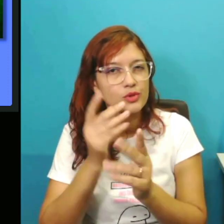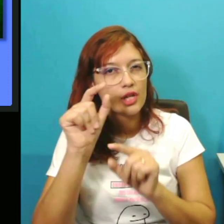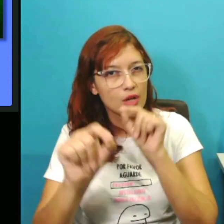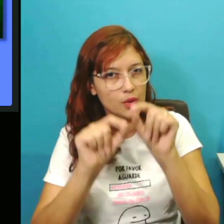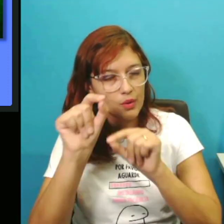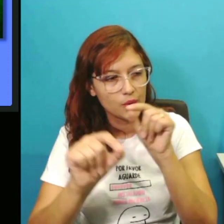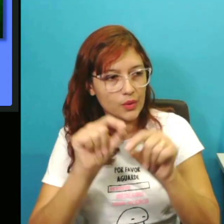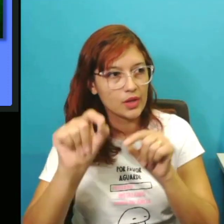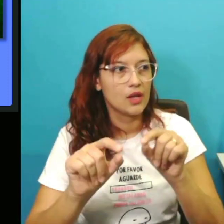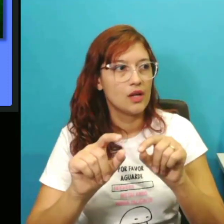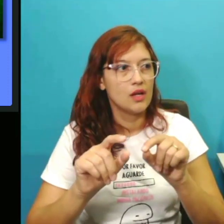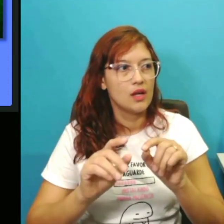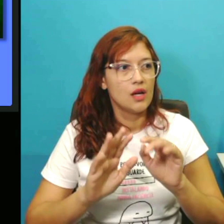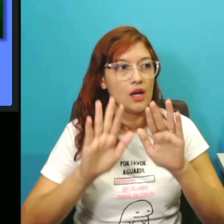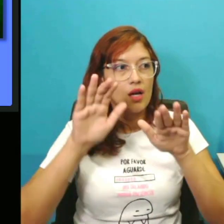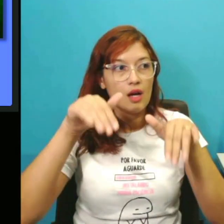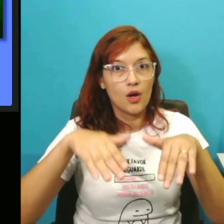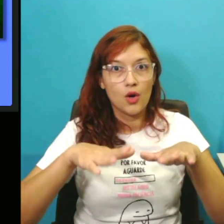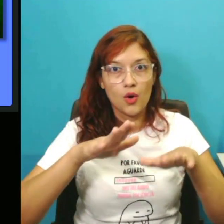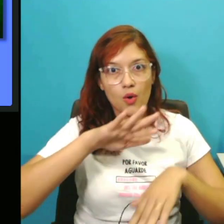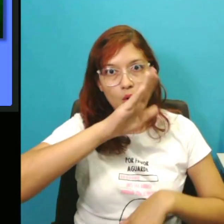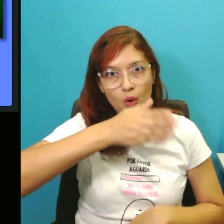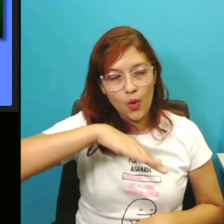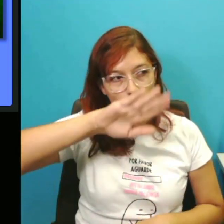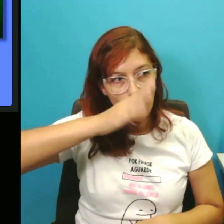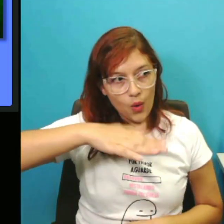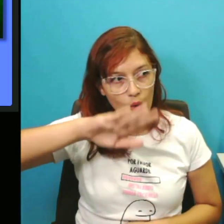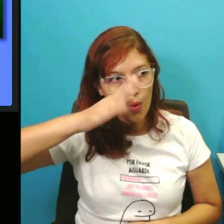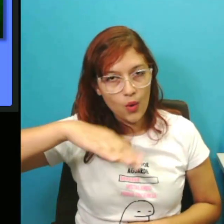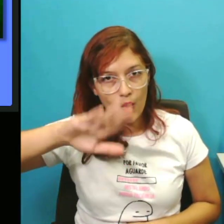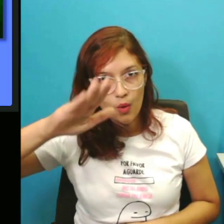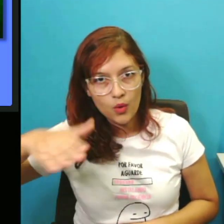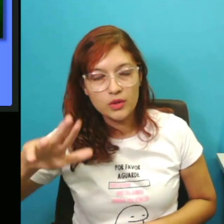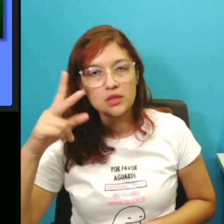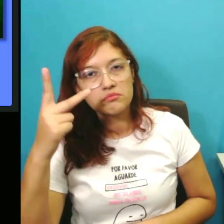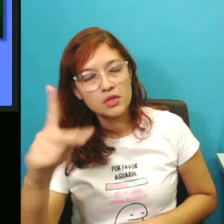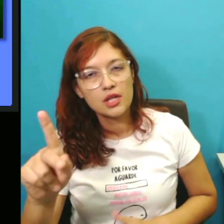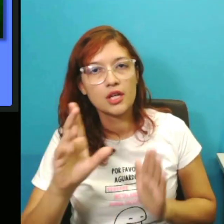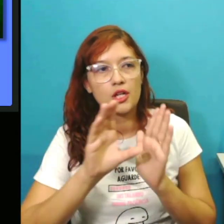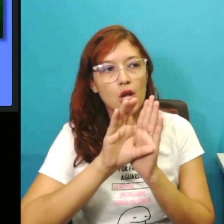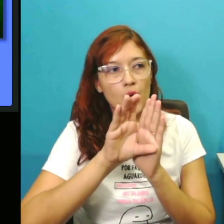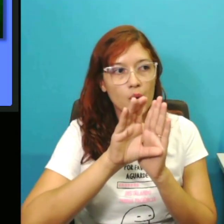3, o tema é o estudo das ondas,